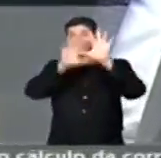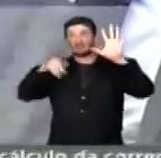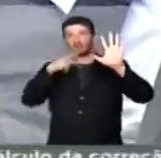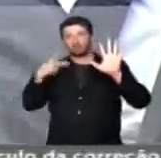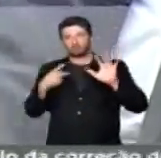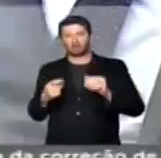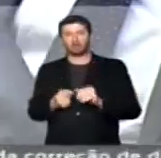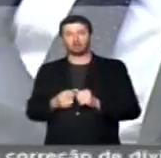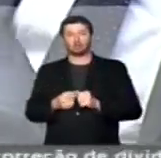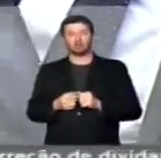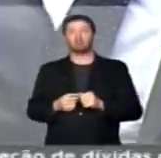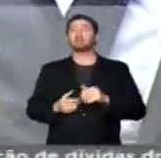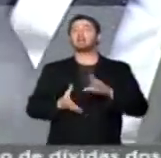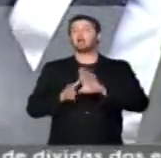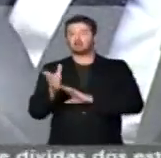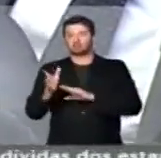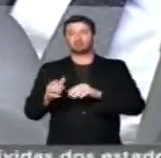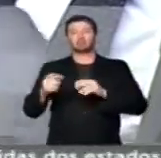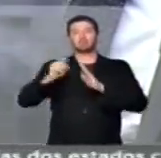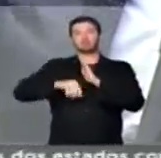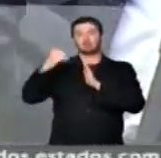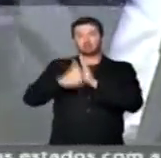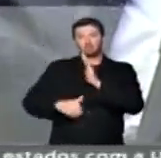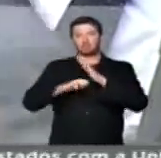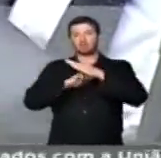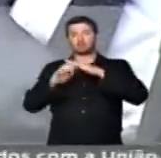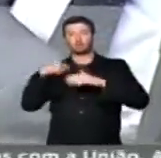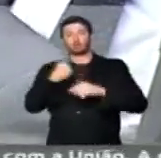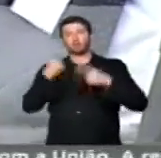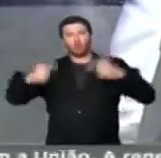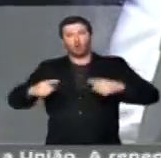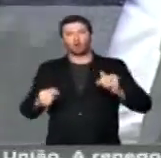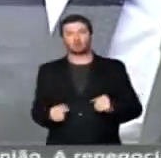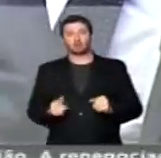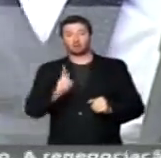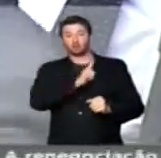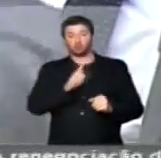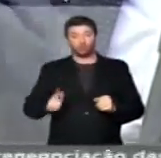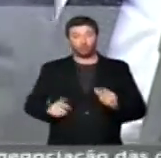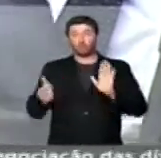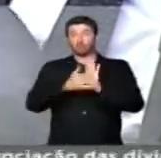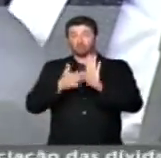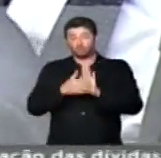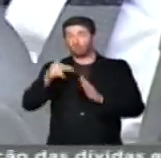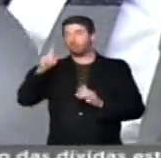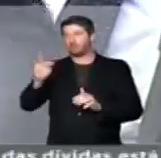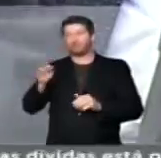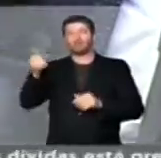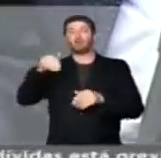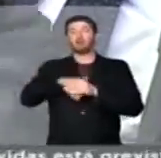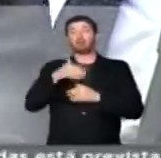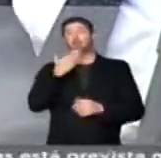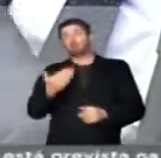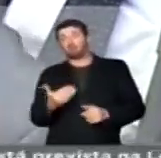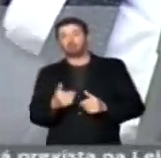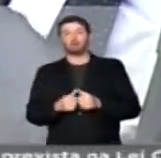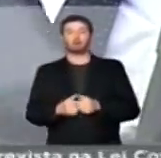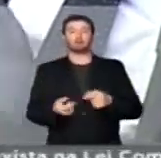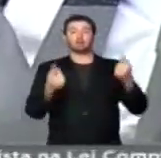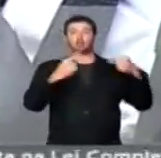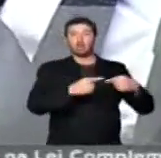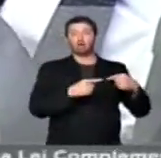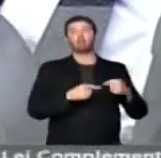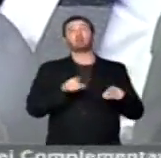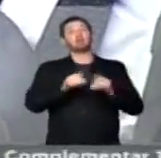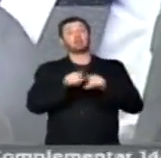claro, incentiva as grandes empresas, isenção fiscal, nós fomos contra. O governo propunha, o PT votava a favor e a oposição